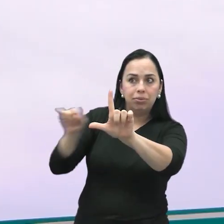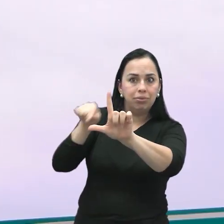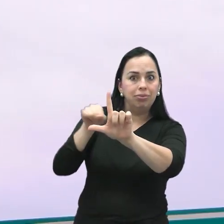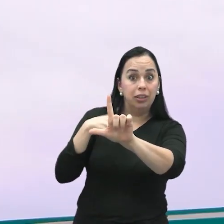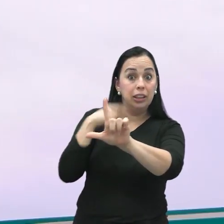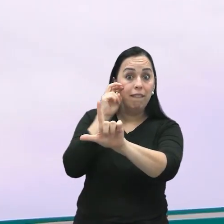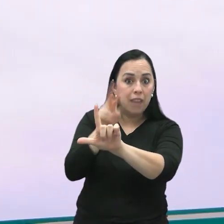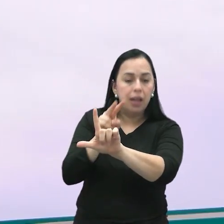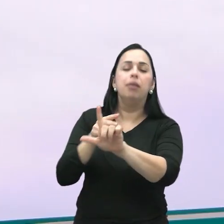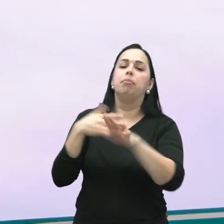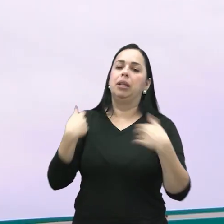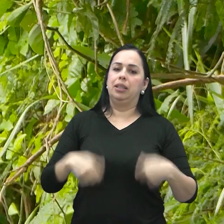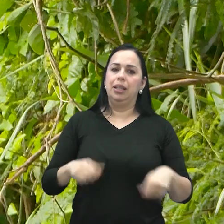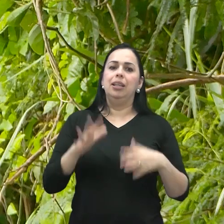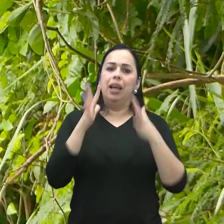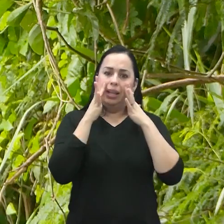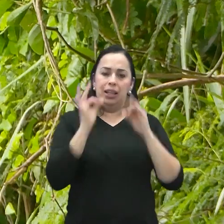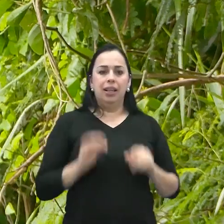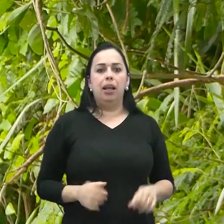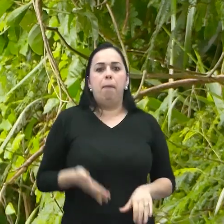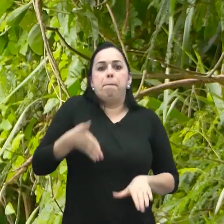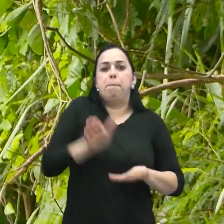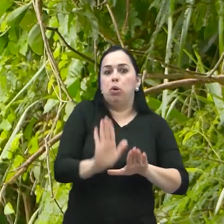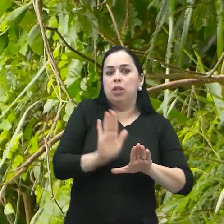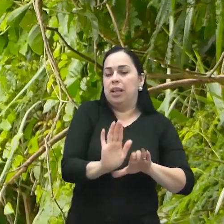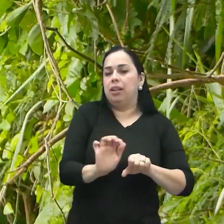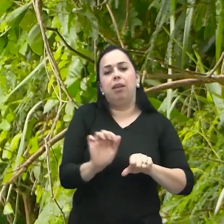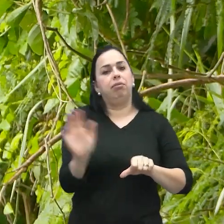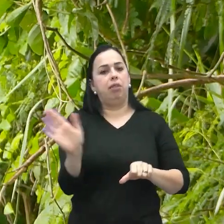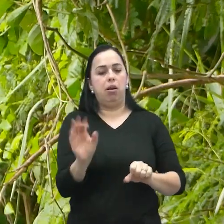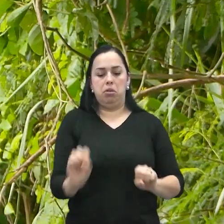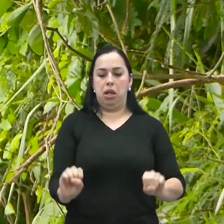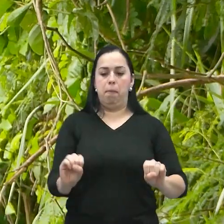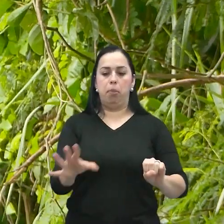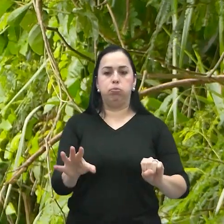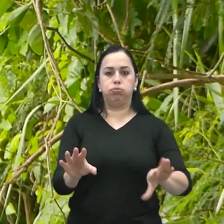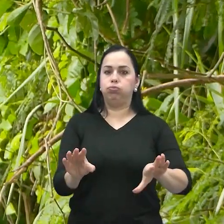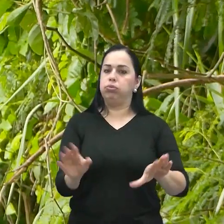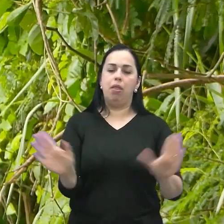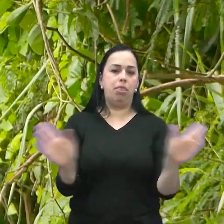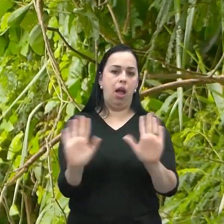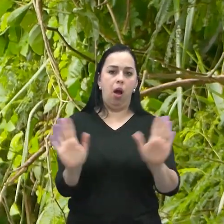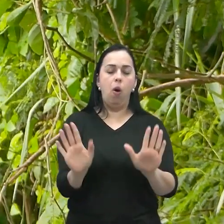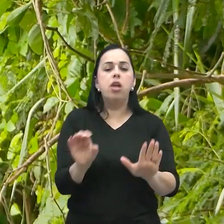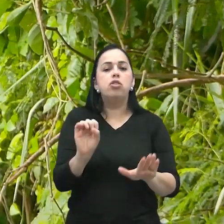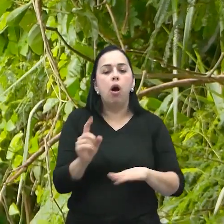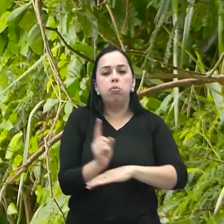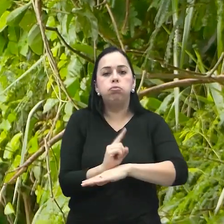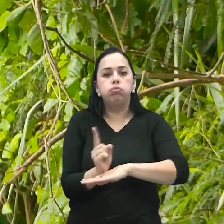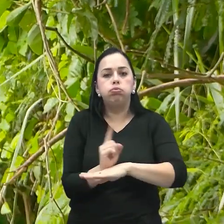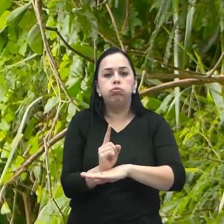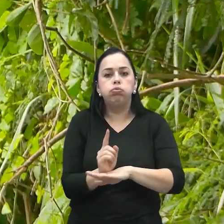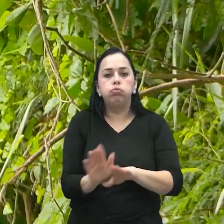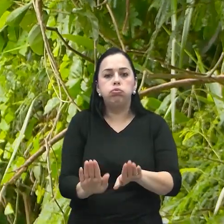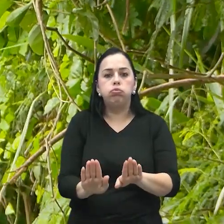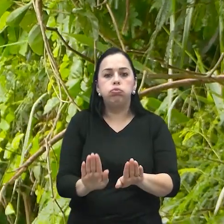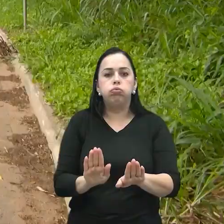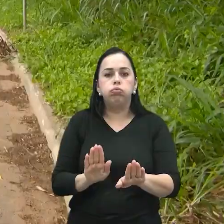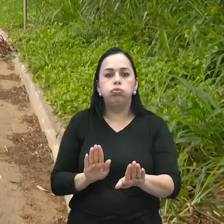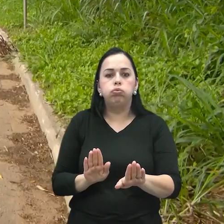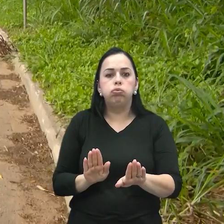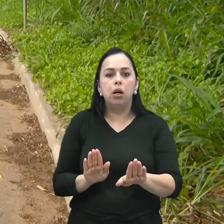avistar uma placa como essa. Não se deve buzinar nem acender os faróis. Apenas reduzir a